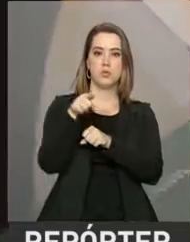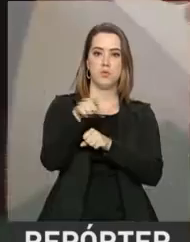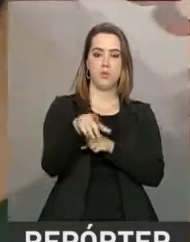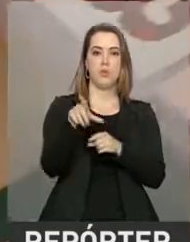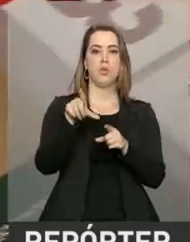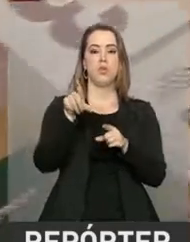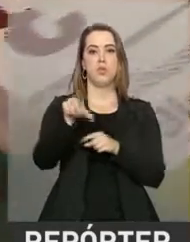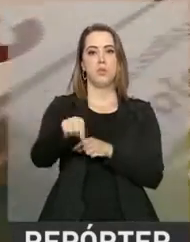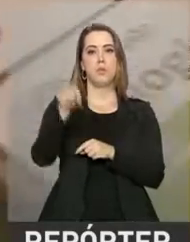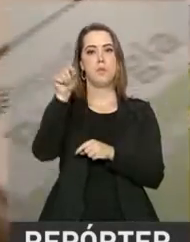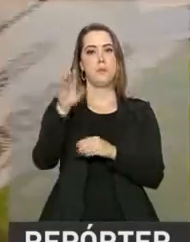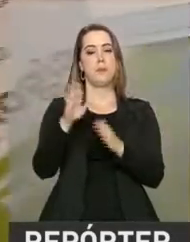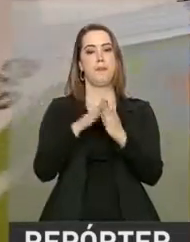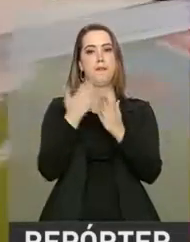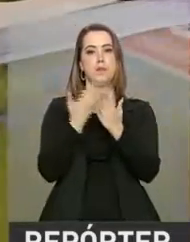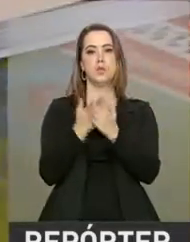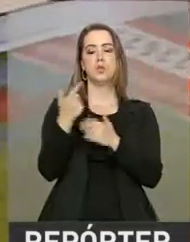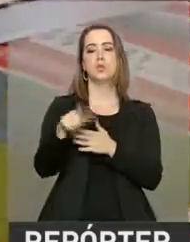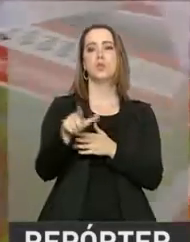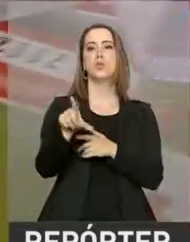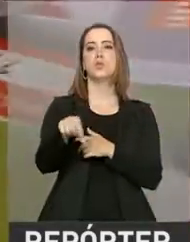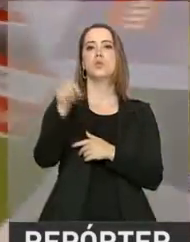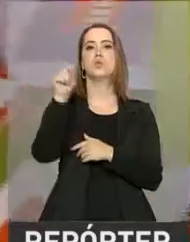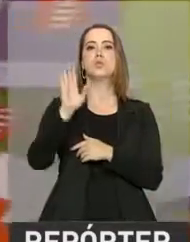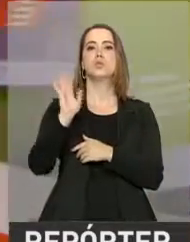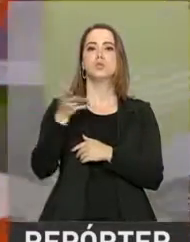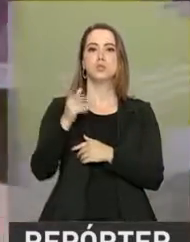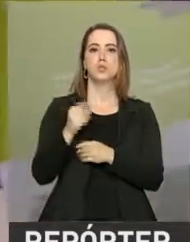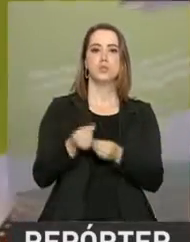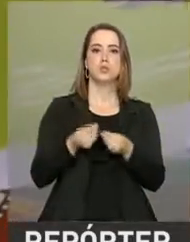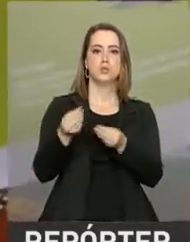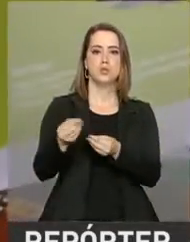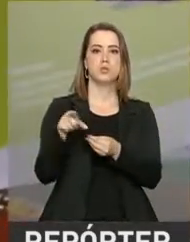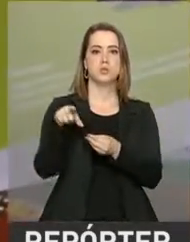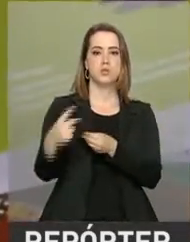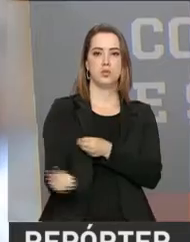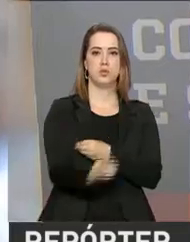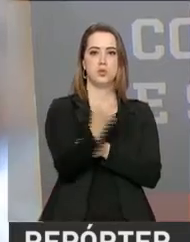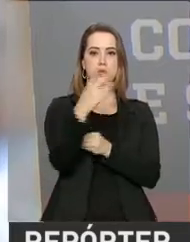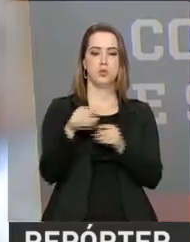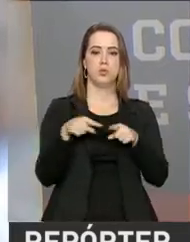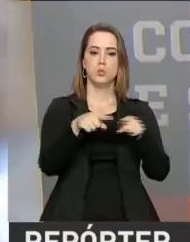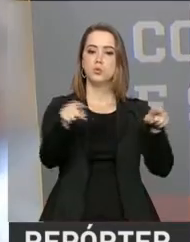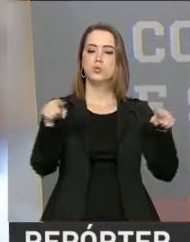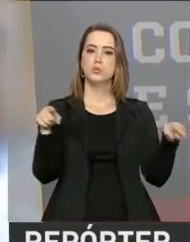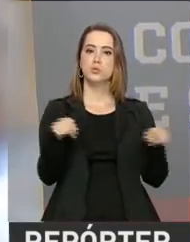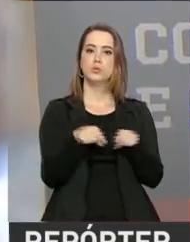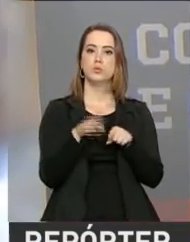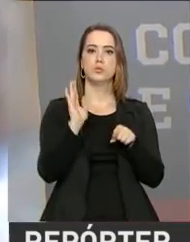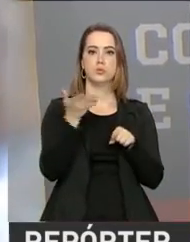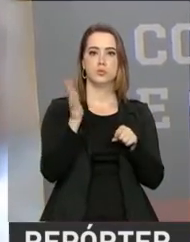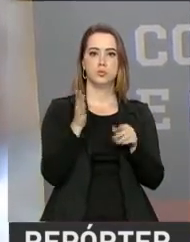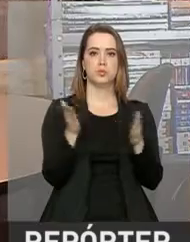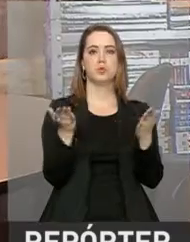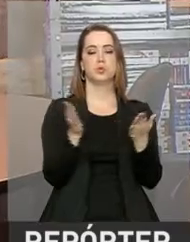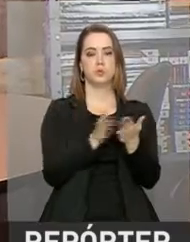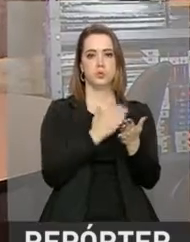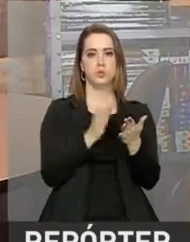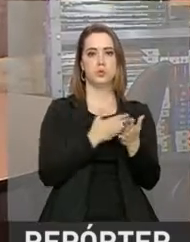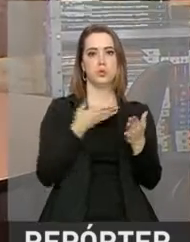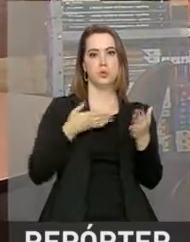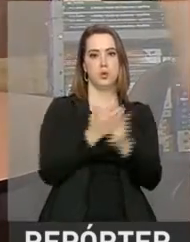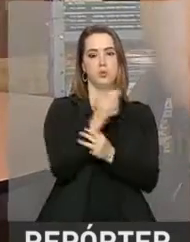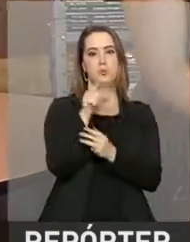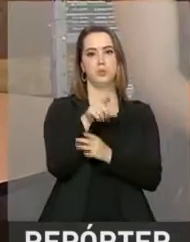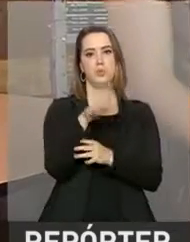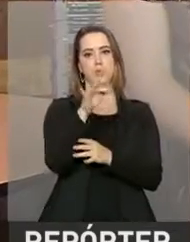que não escolheu não precisa se preocupar. Será encaminhada uma das coleções aprovadas do Programa Nacional do Livro Didático. A previsão do FNDE,